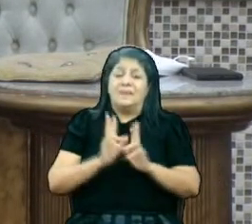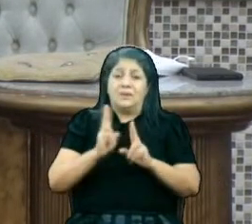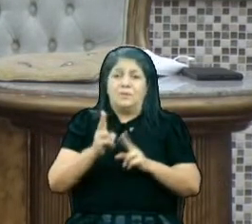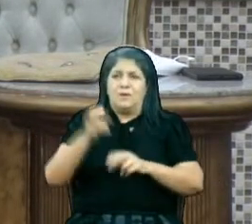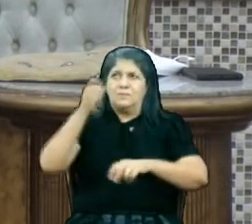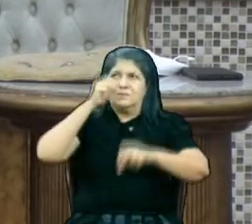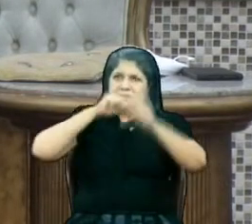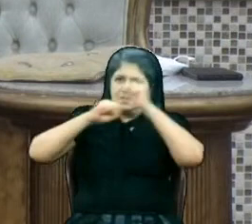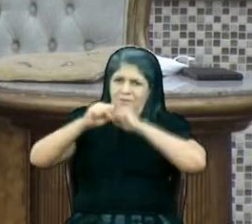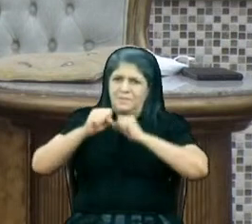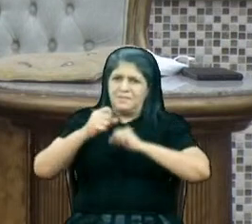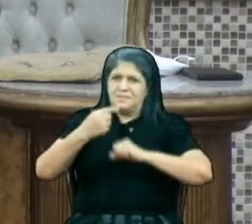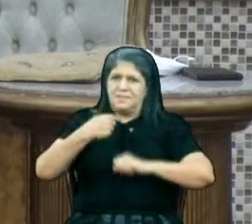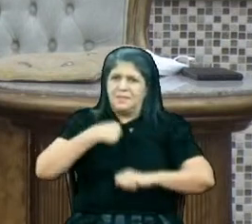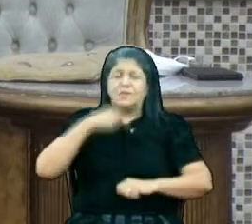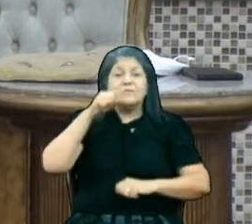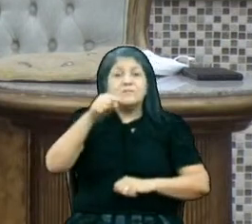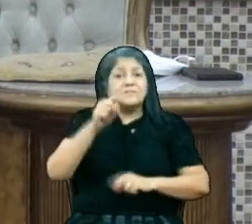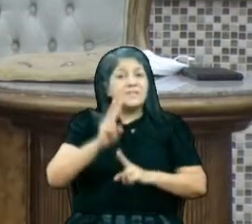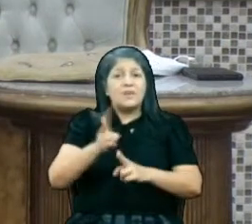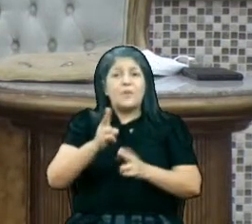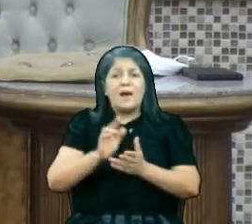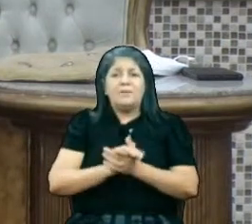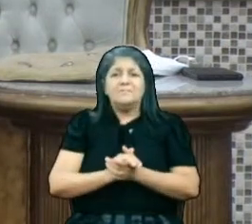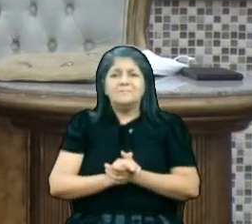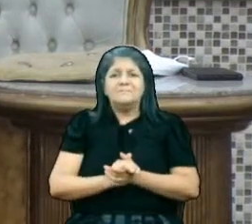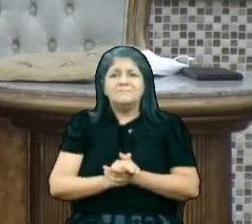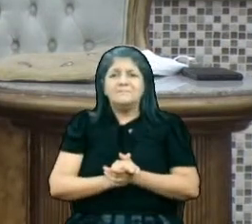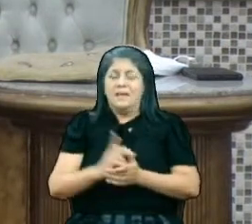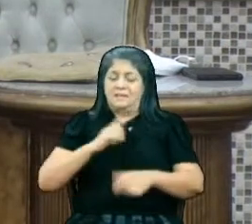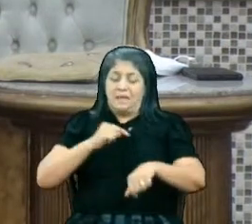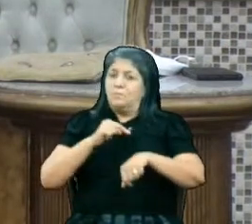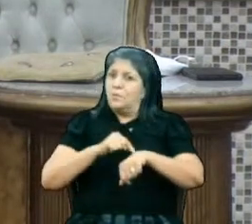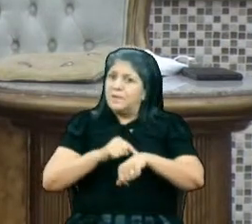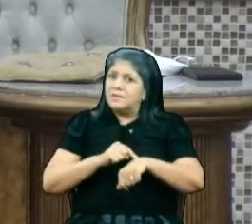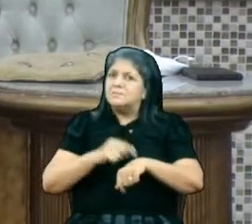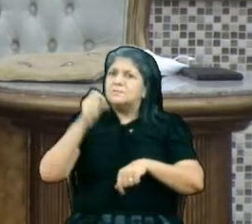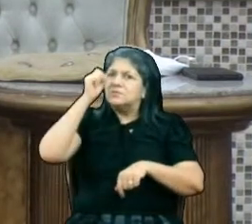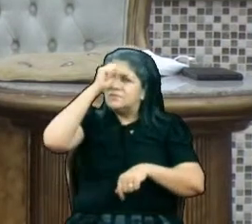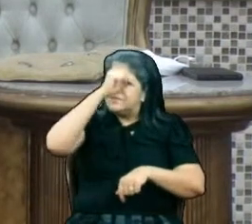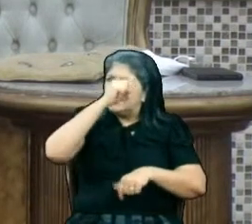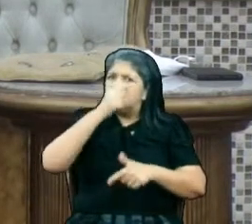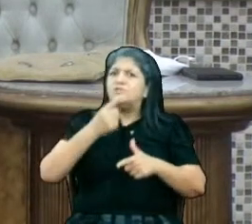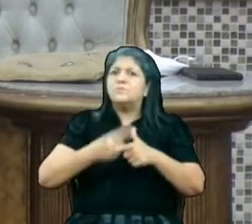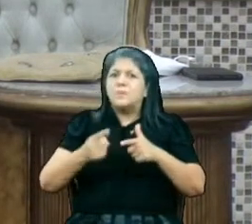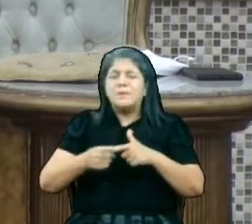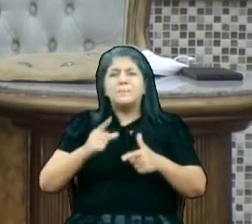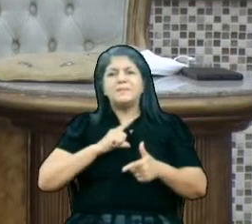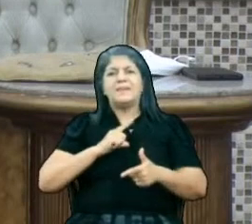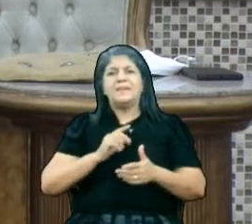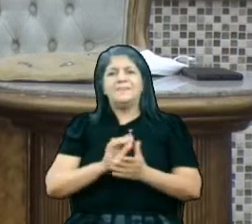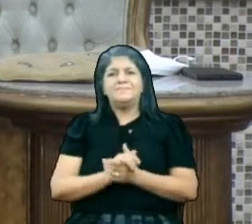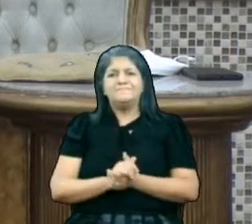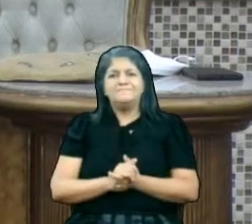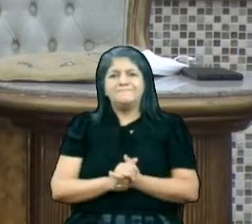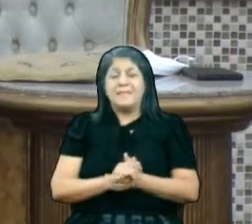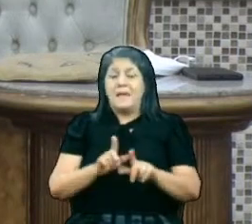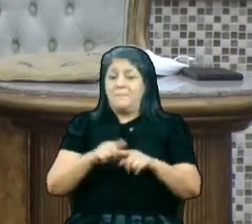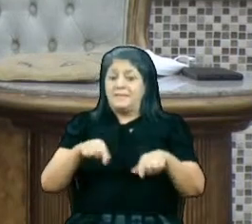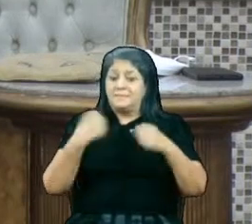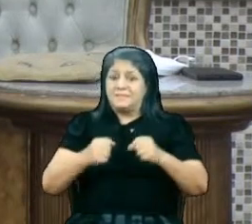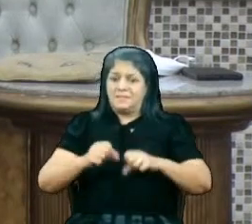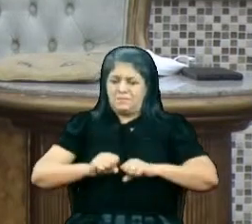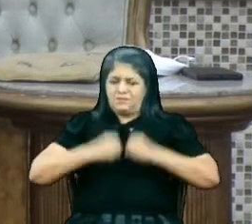e você é mas olha o que ele diz aí no mesmo Versículo a minha alma está pegada ao pó vivifica-me